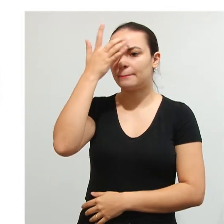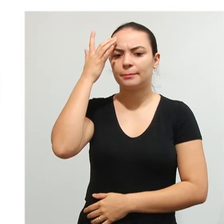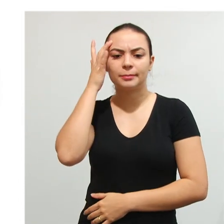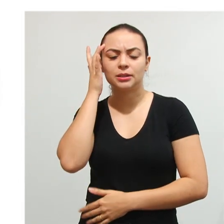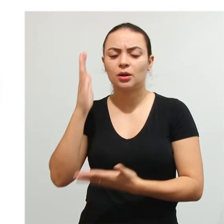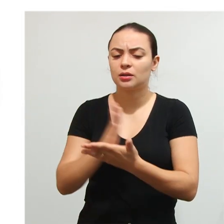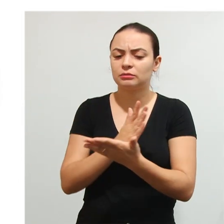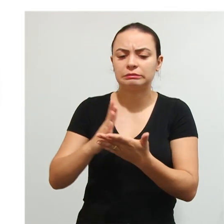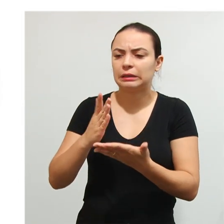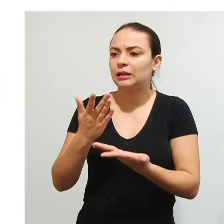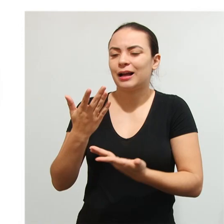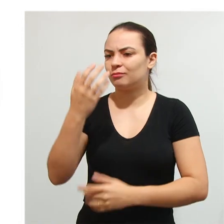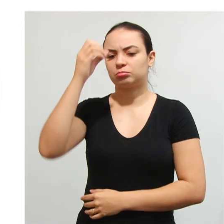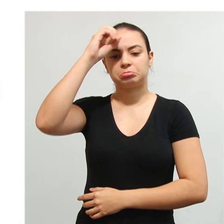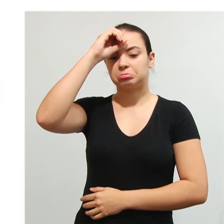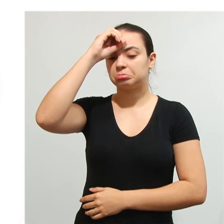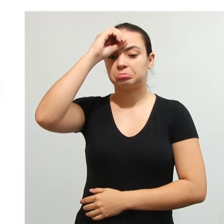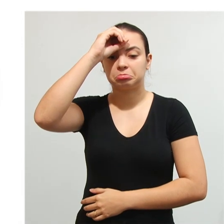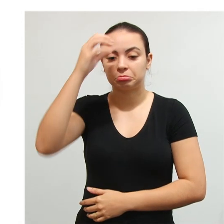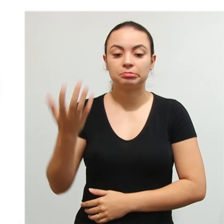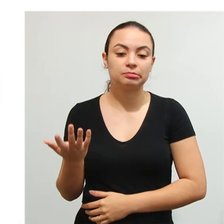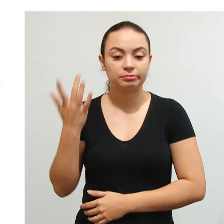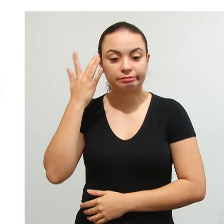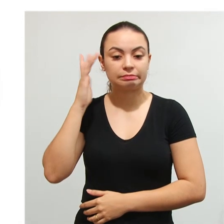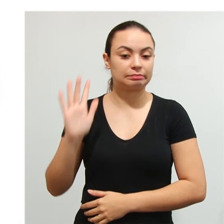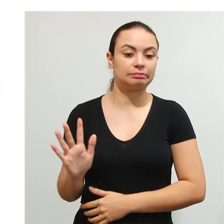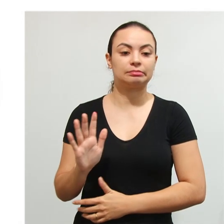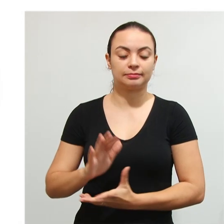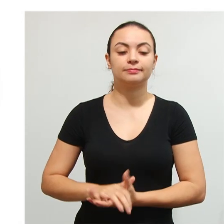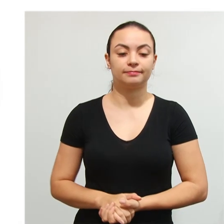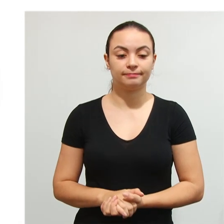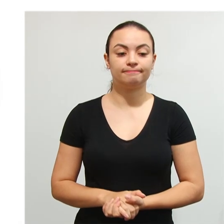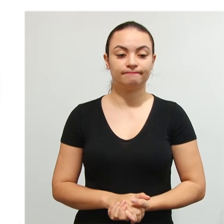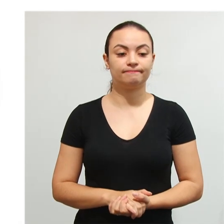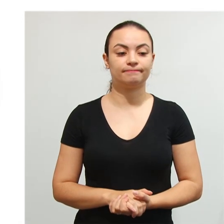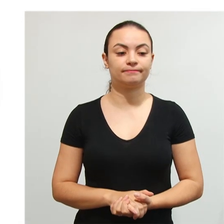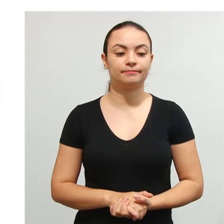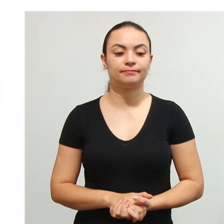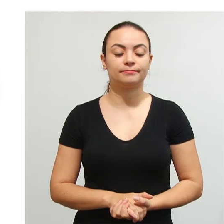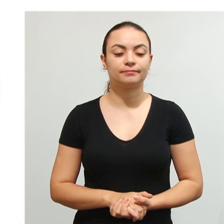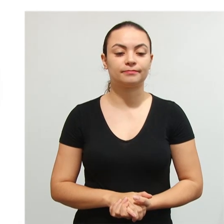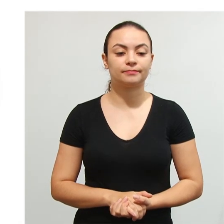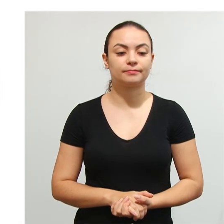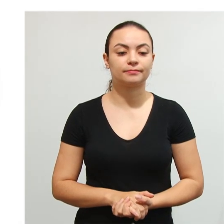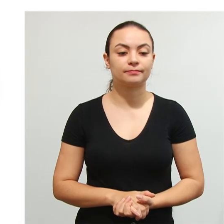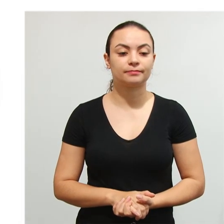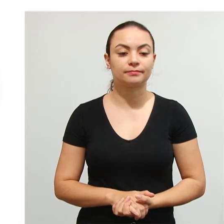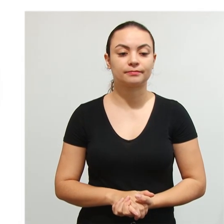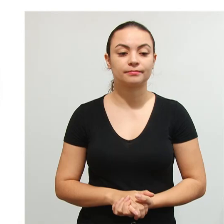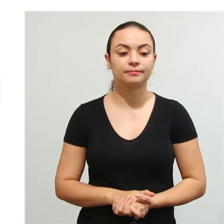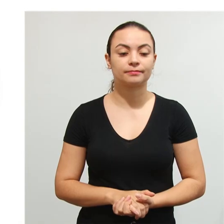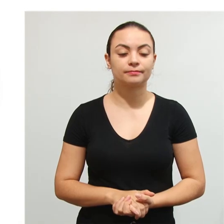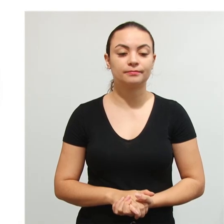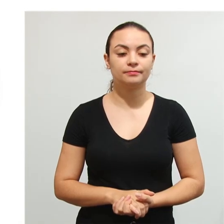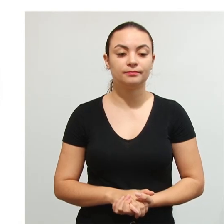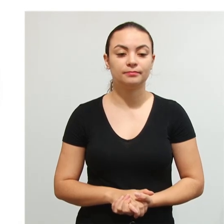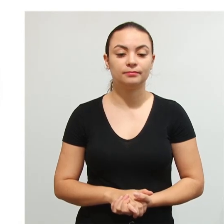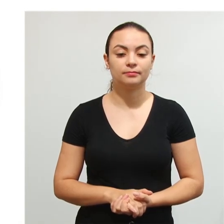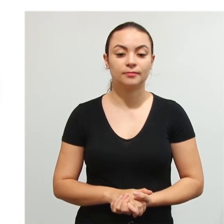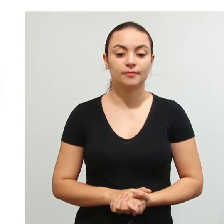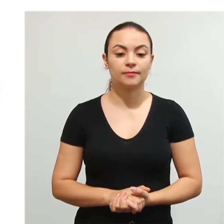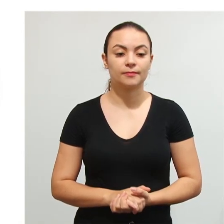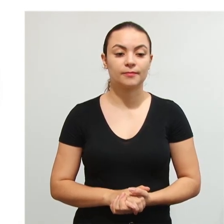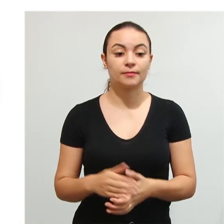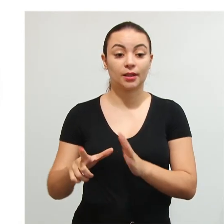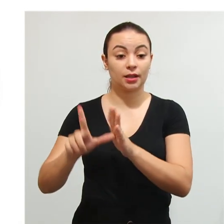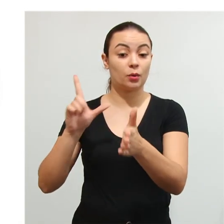a taxa no período mas com capitalização em outro é necessário antes de realizar o